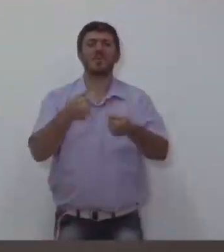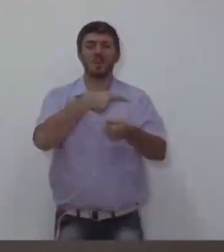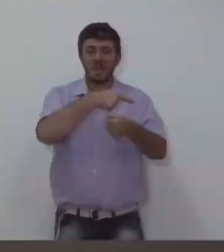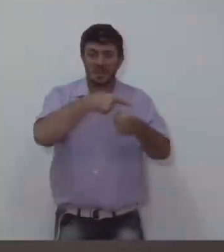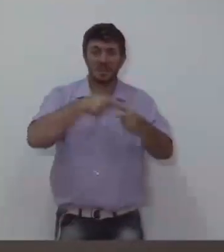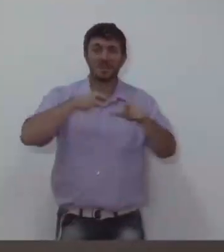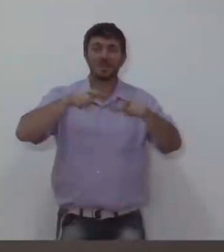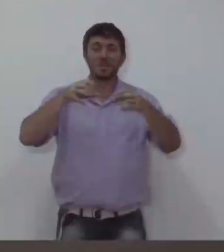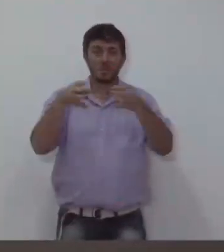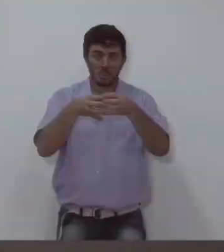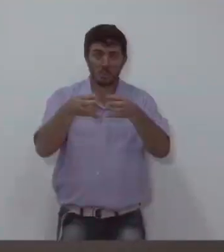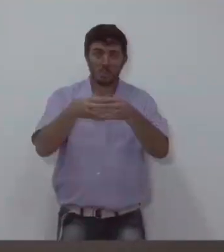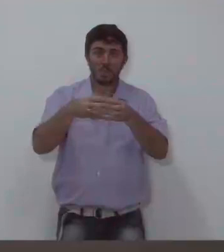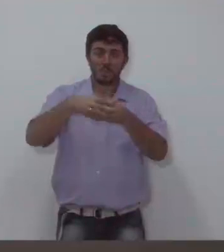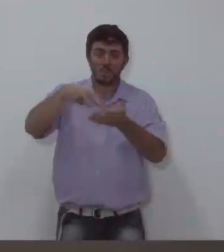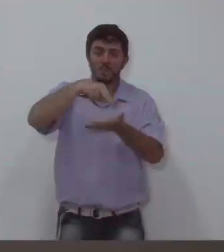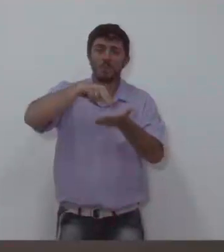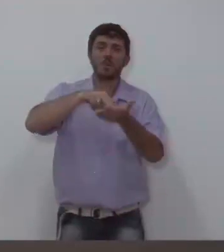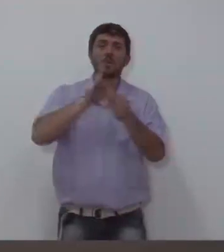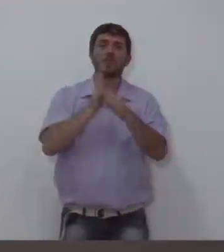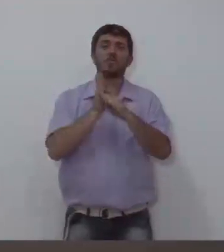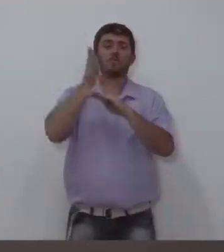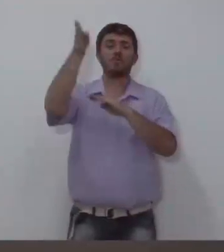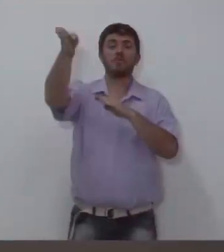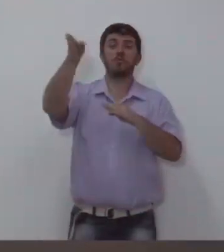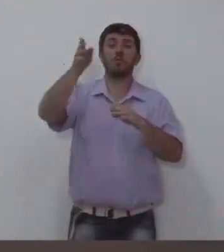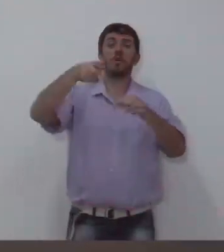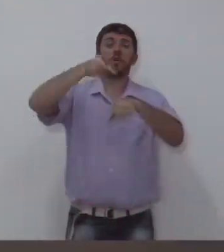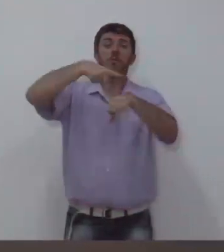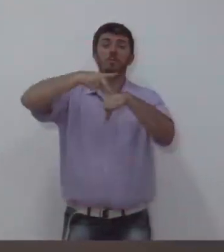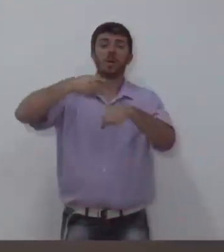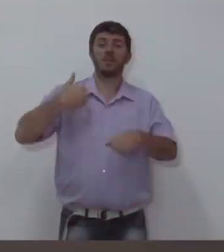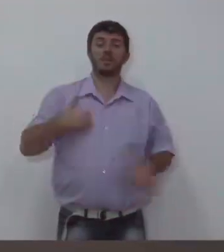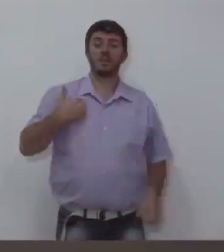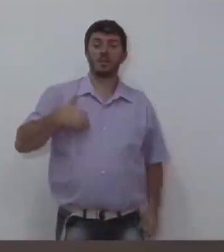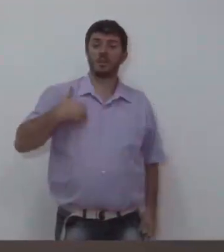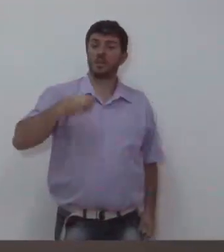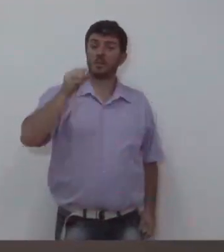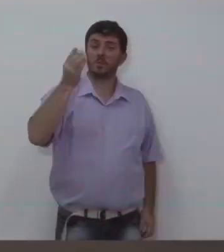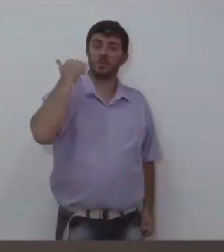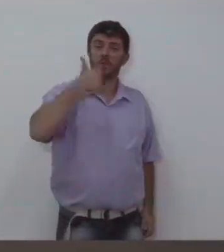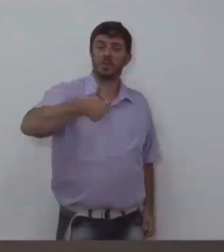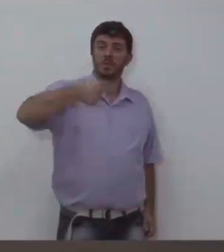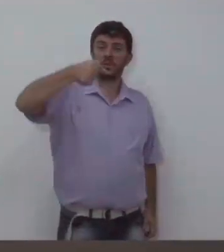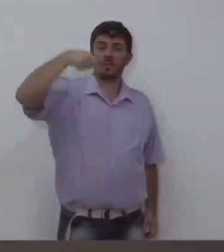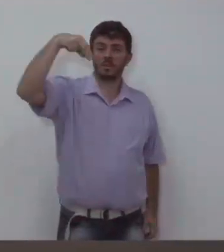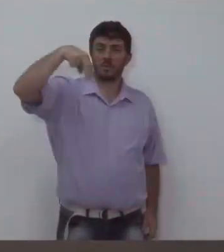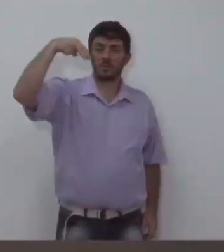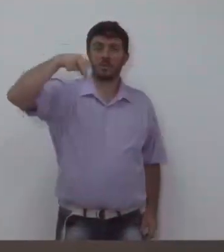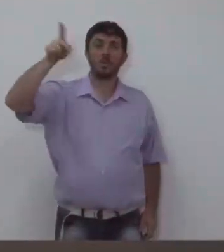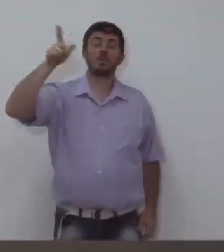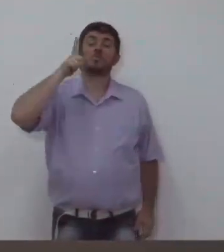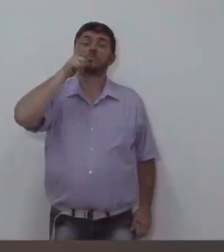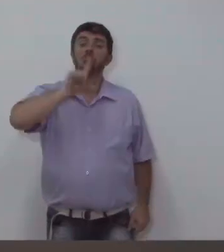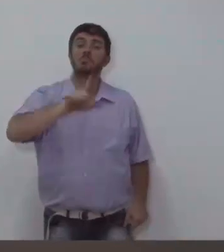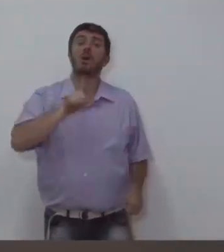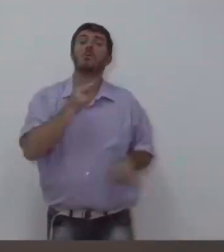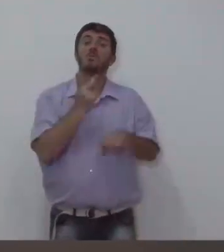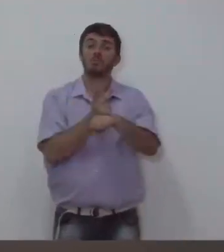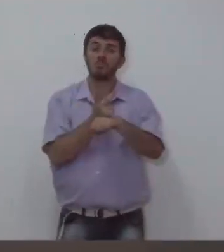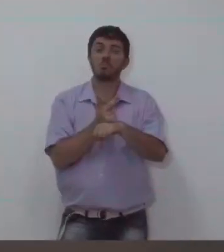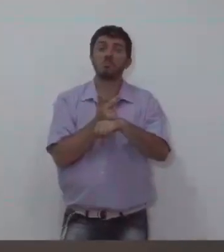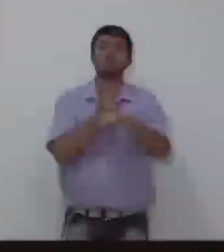Argentina, agora no dia 17 de novembro, próximo passado, e lá receberam prêmio